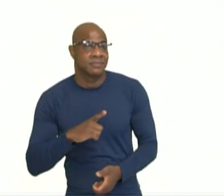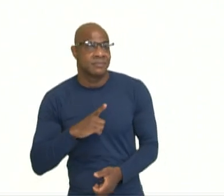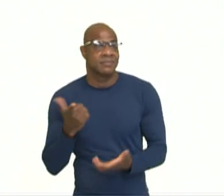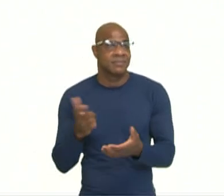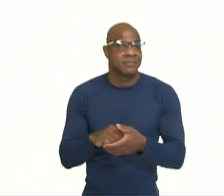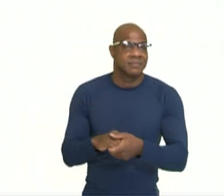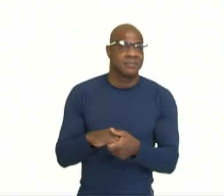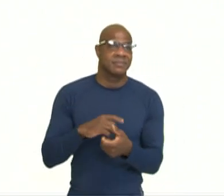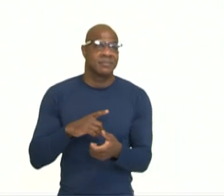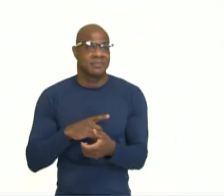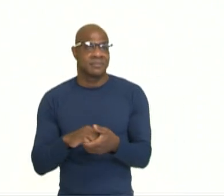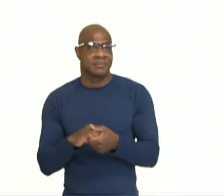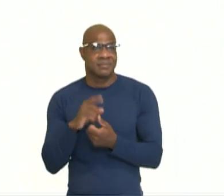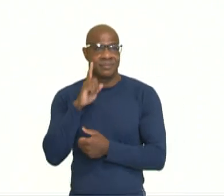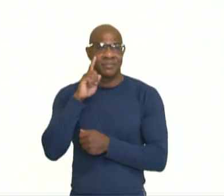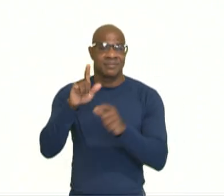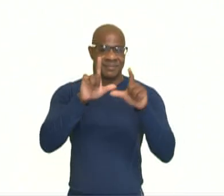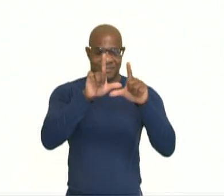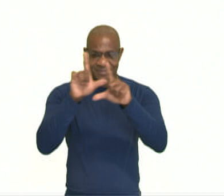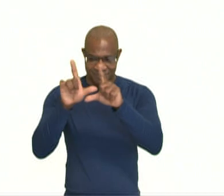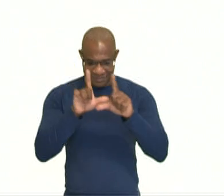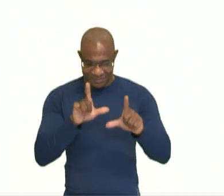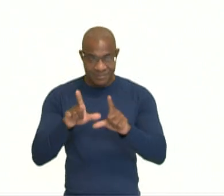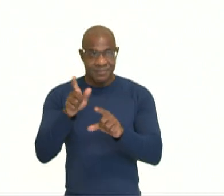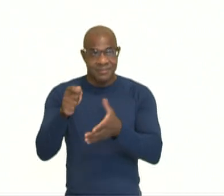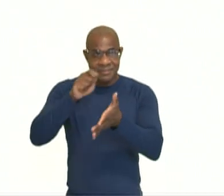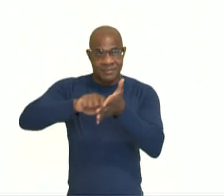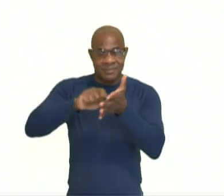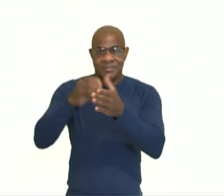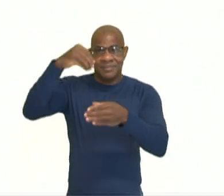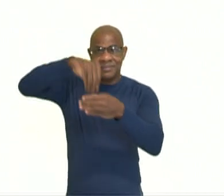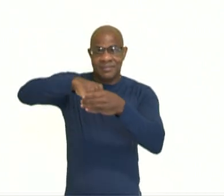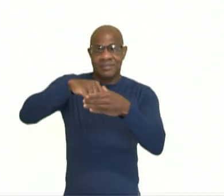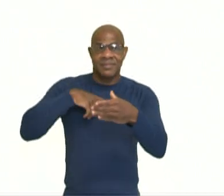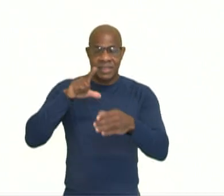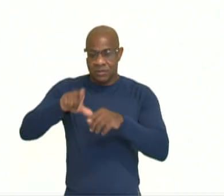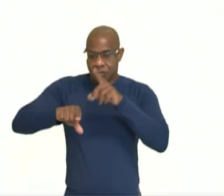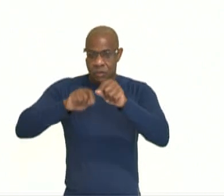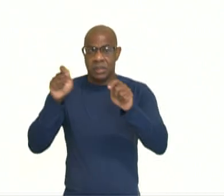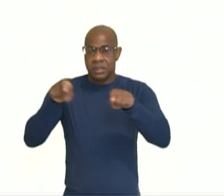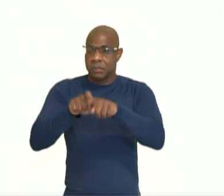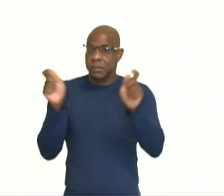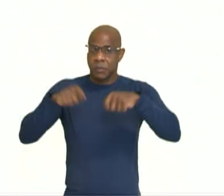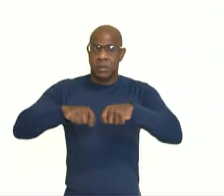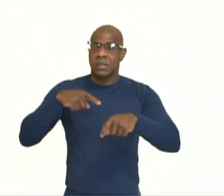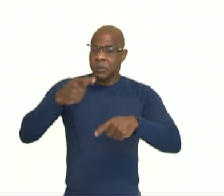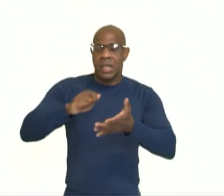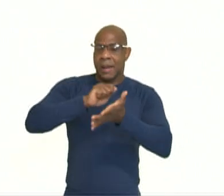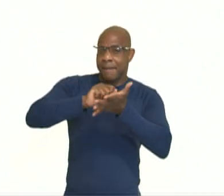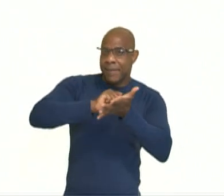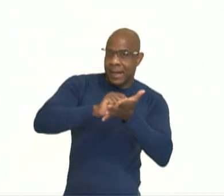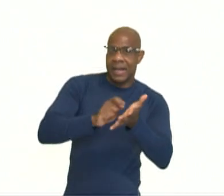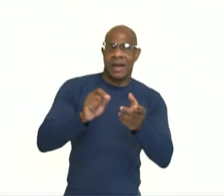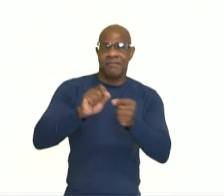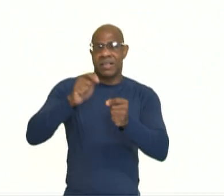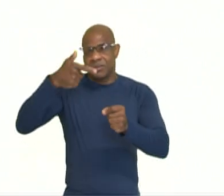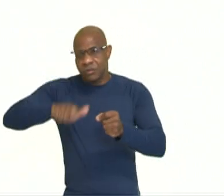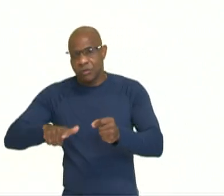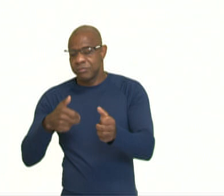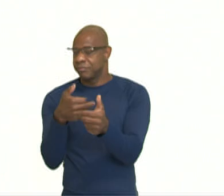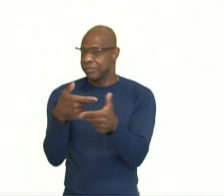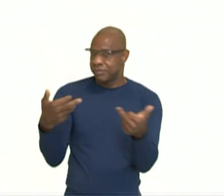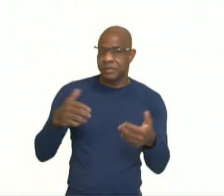de stickers, ó. E daí você escreve dentro. Você tem a opção também depois de apagar, de fazer manualmente, várias